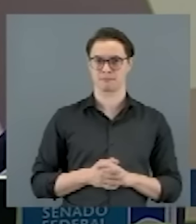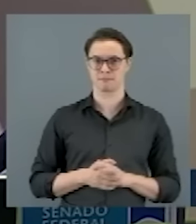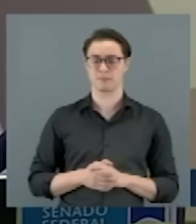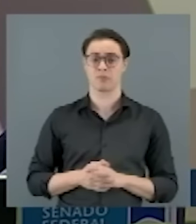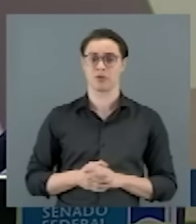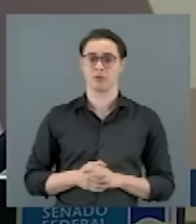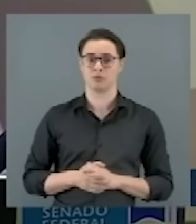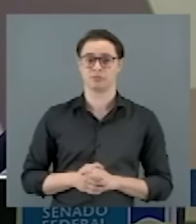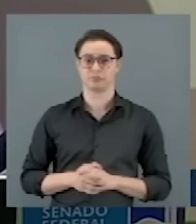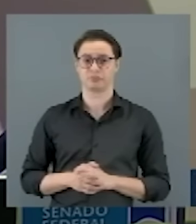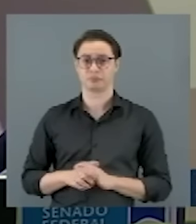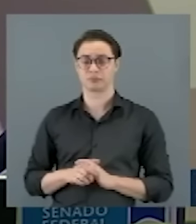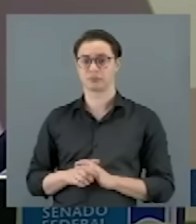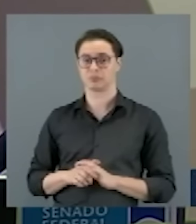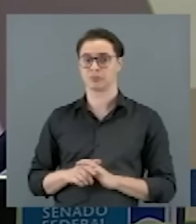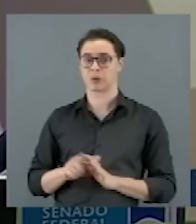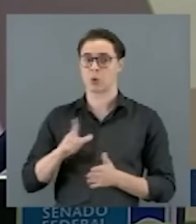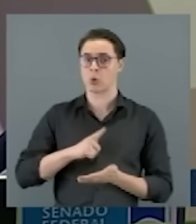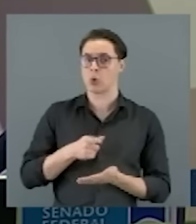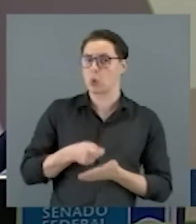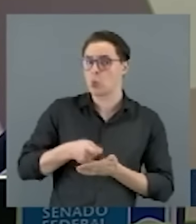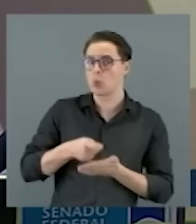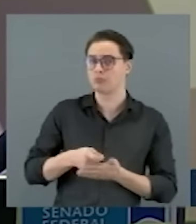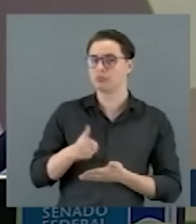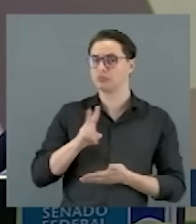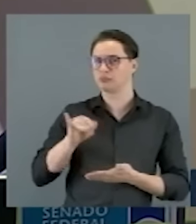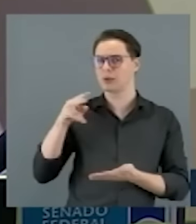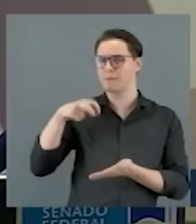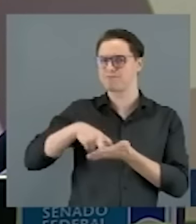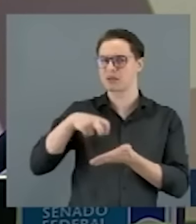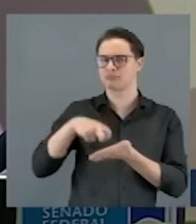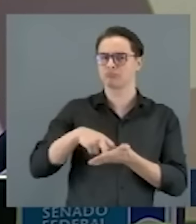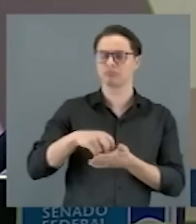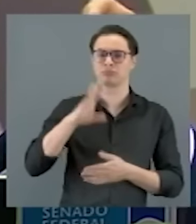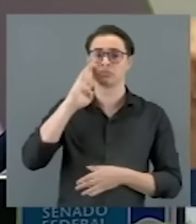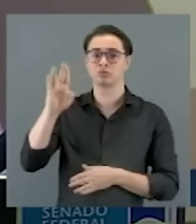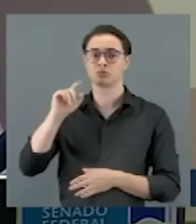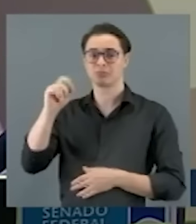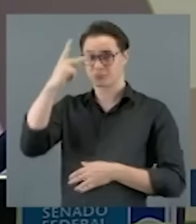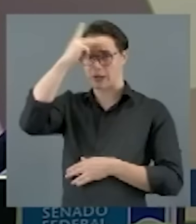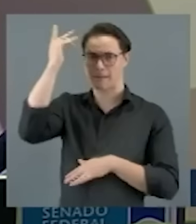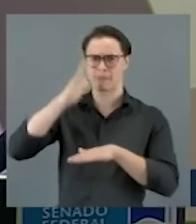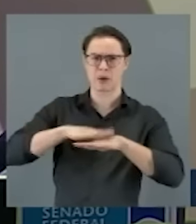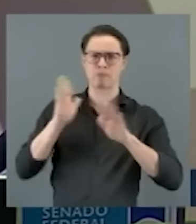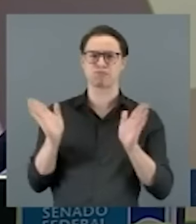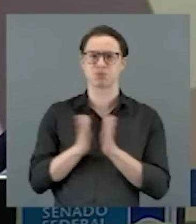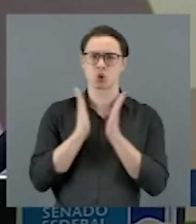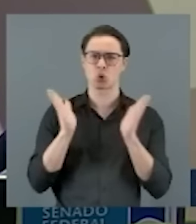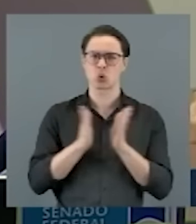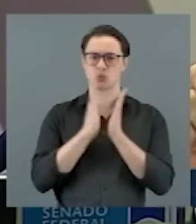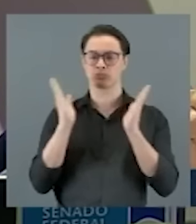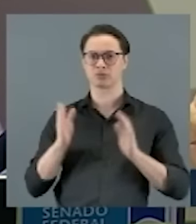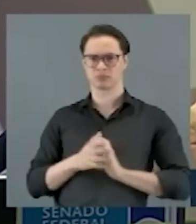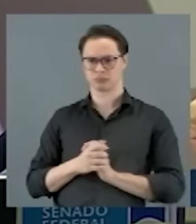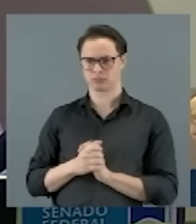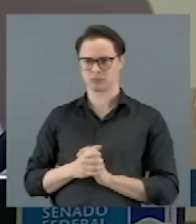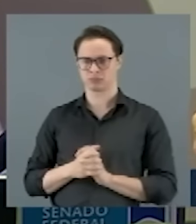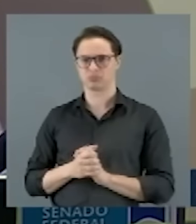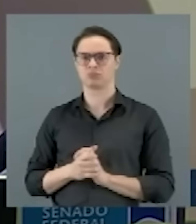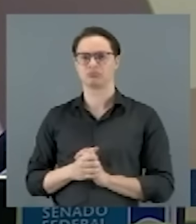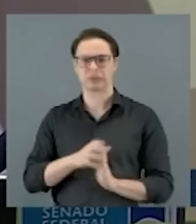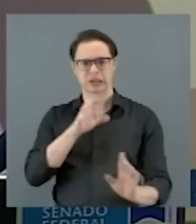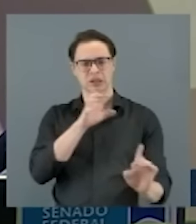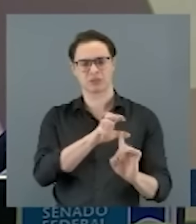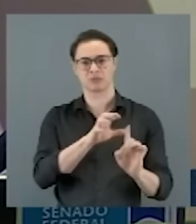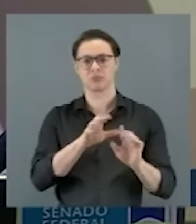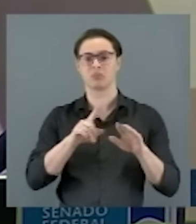esse é o tipo de cobrança que vai penalizar, sobretudo, os mais pobres. Sobretudo os mais pobres. Mas